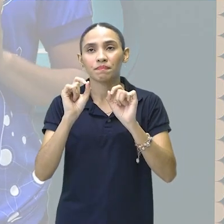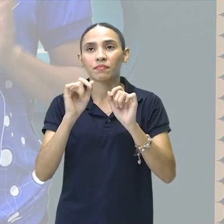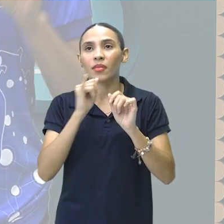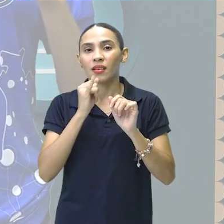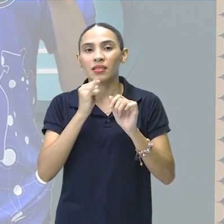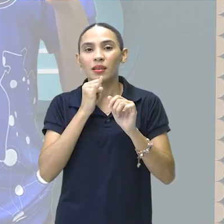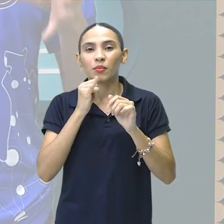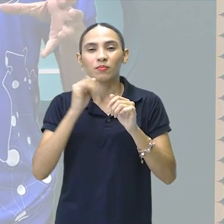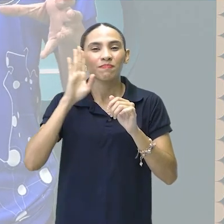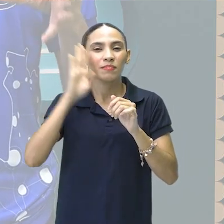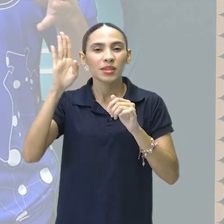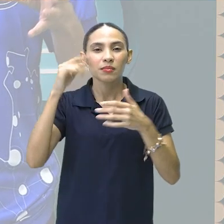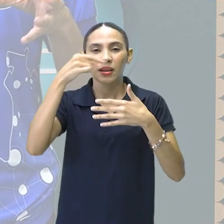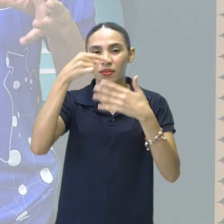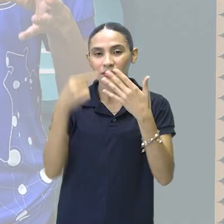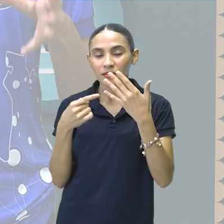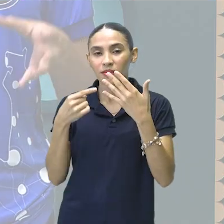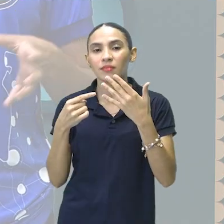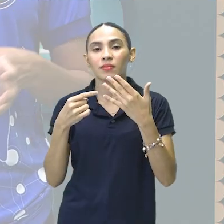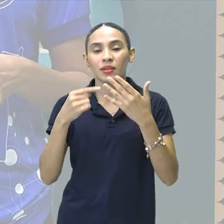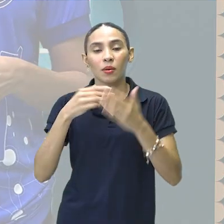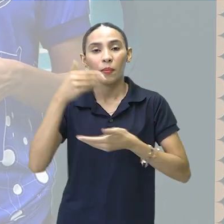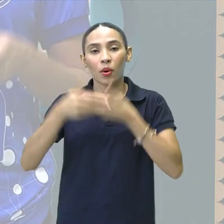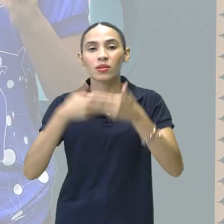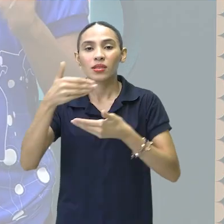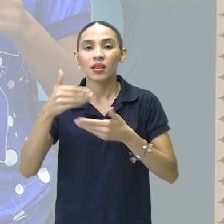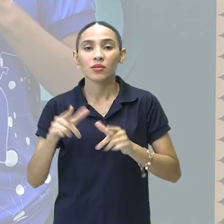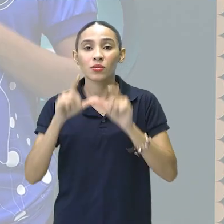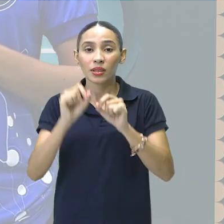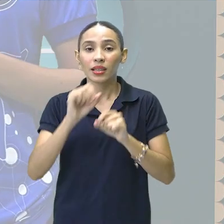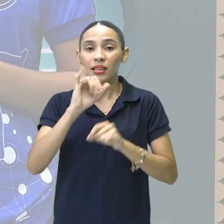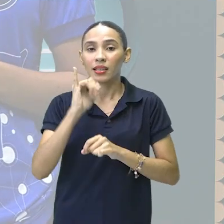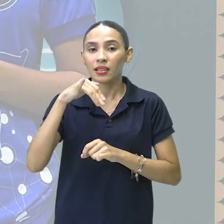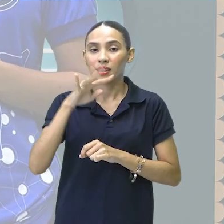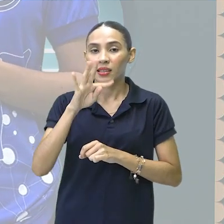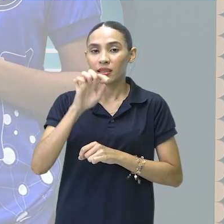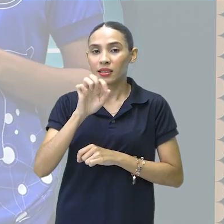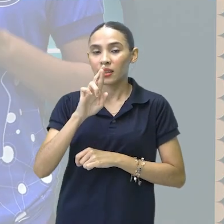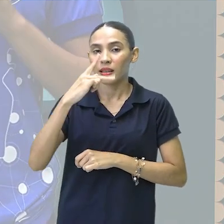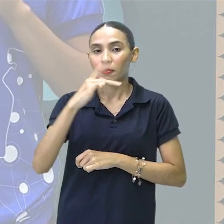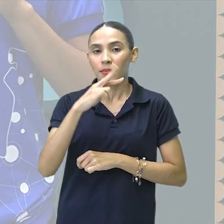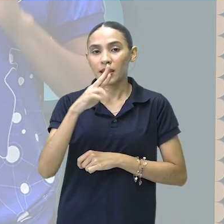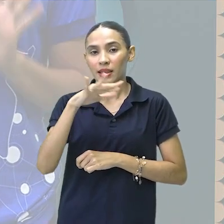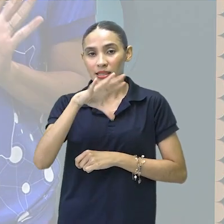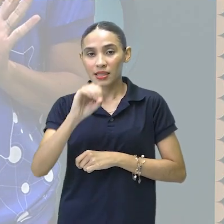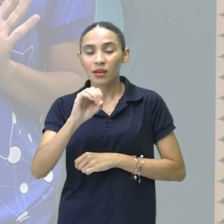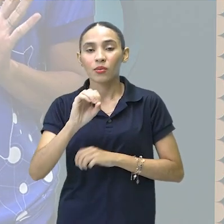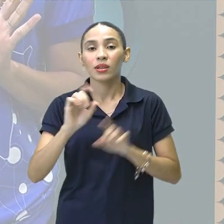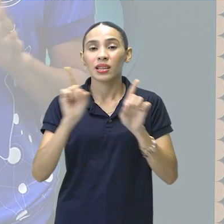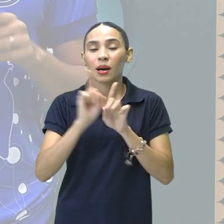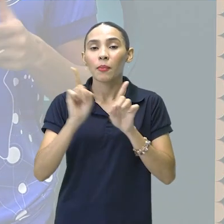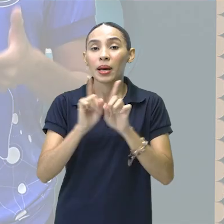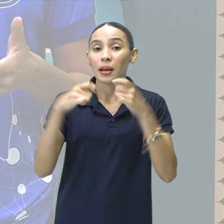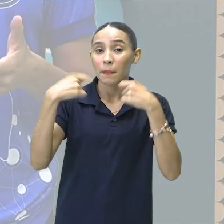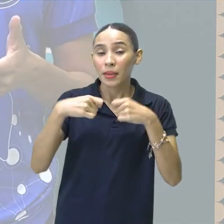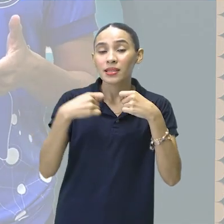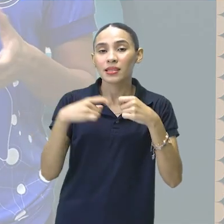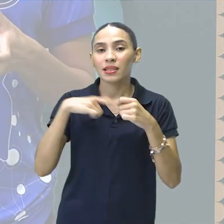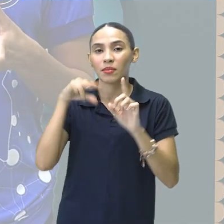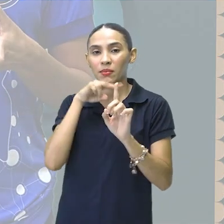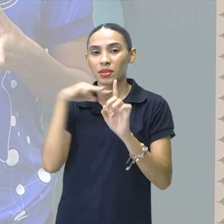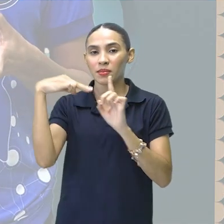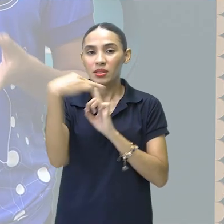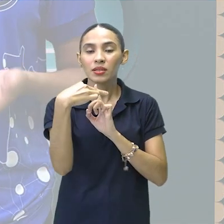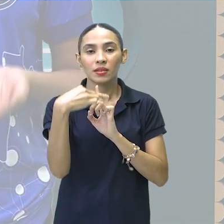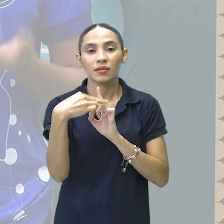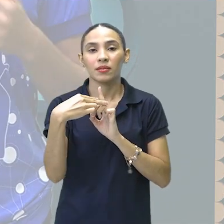como pontos principais que compõem esse processo de interpretação. A gente precisa ter um olhar para o